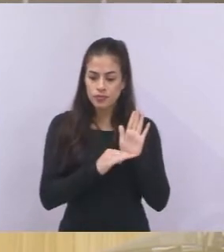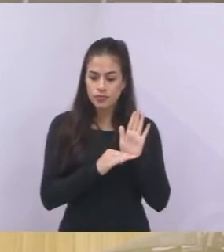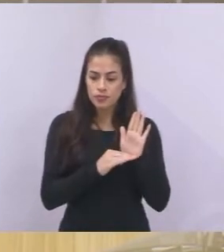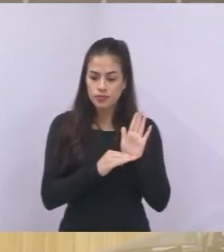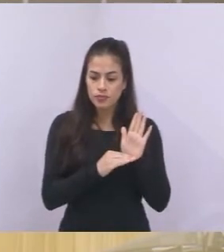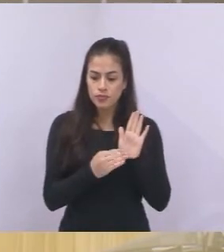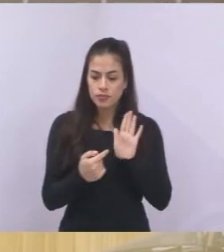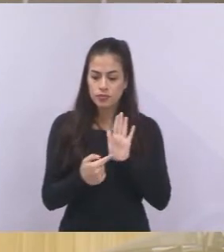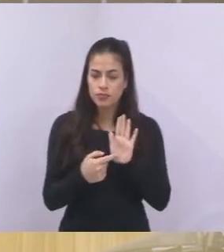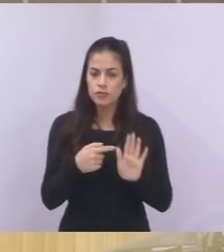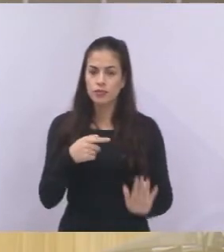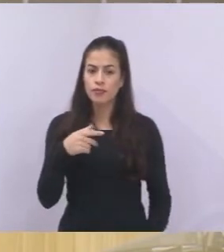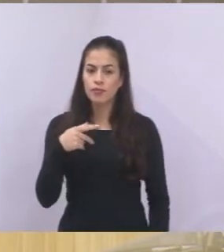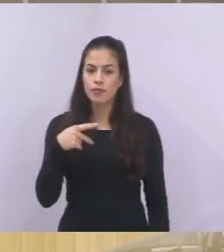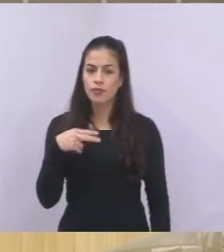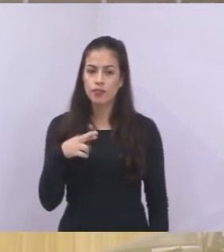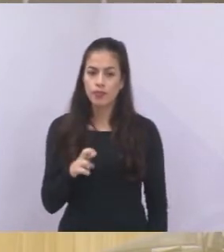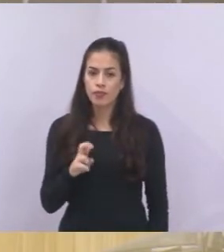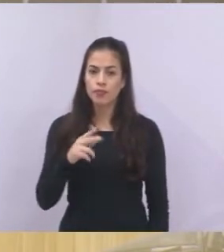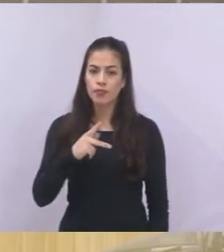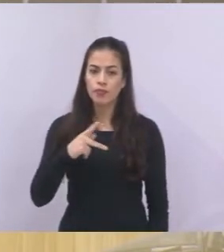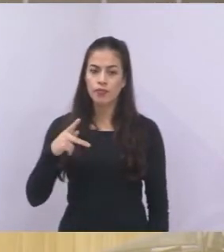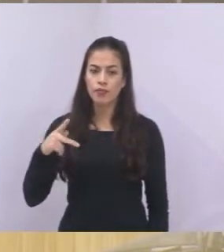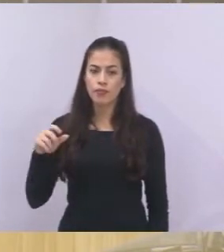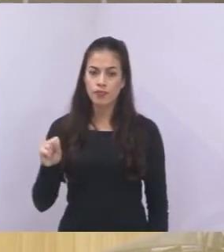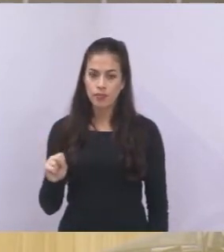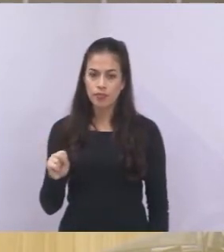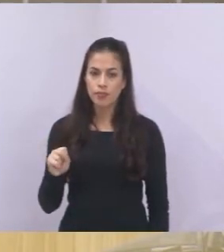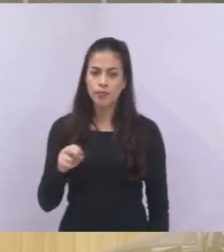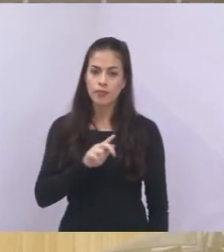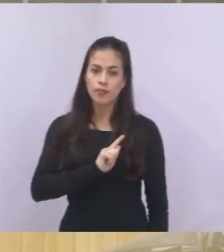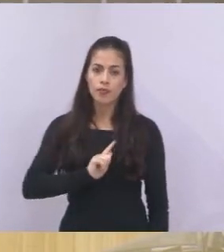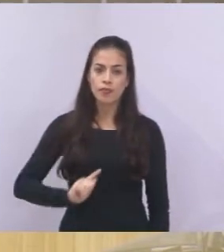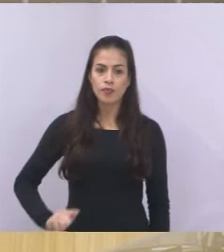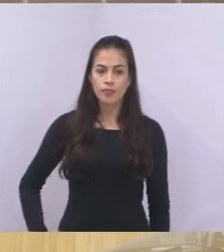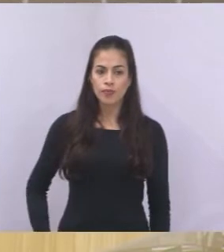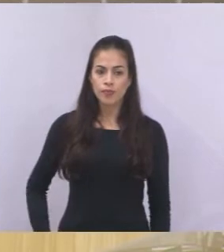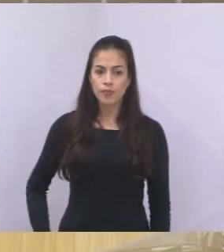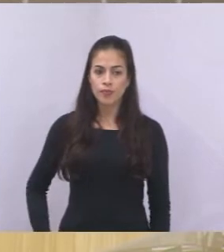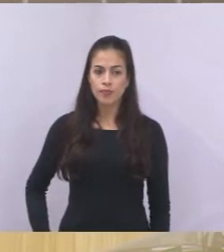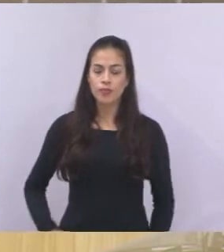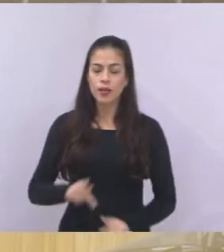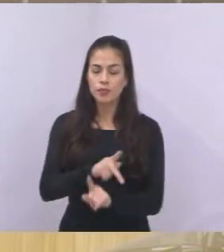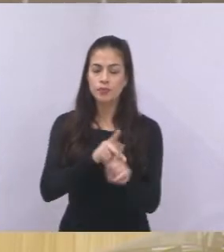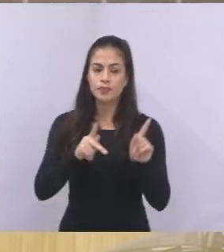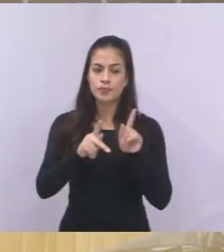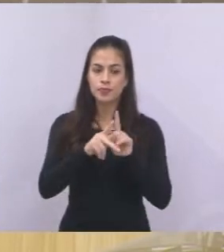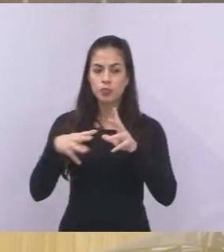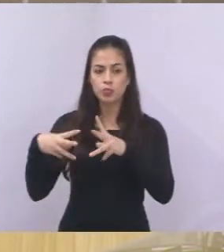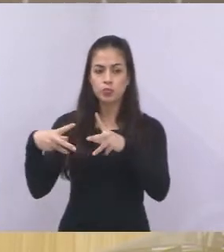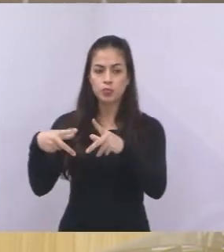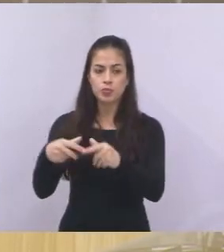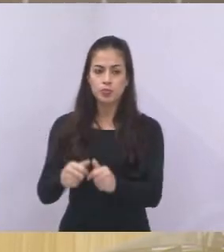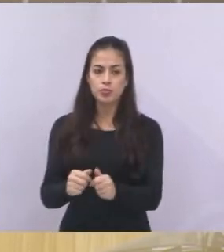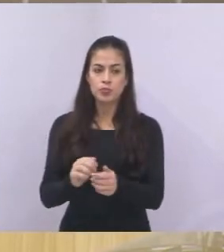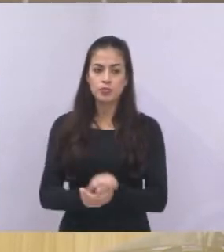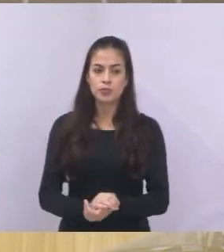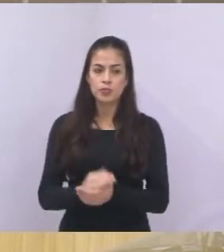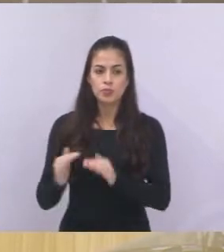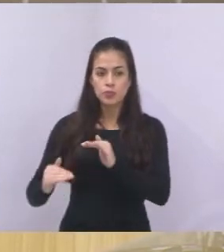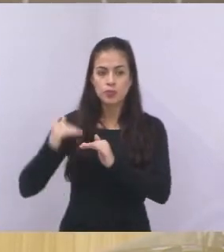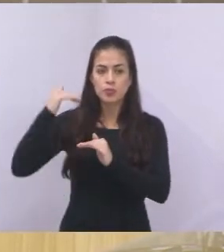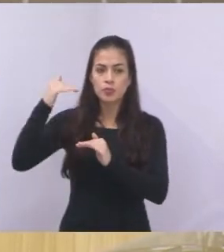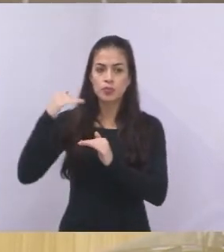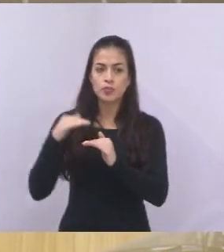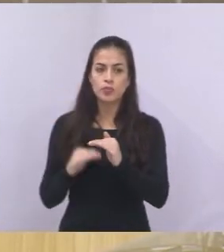previstas no RPPS da União e o Regime Geral de Previdência Social, além de elevar o prazo mínimo